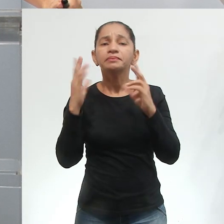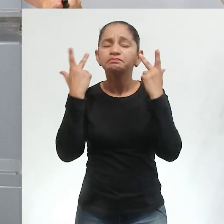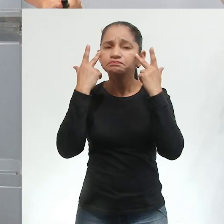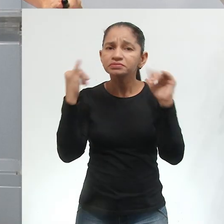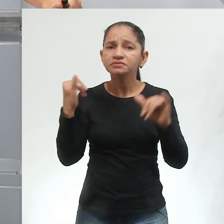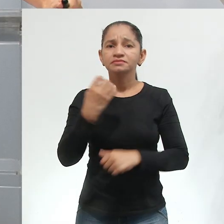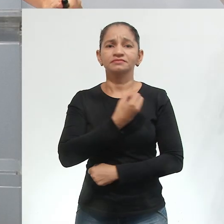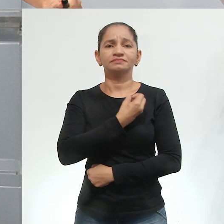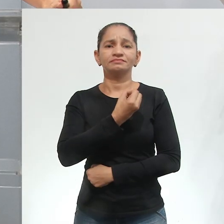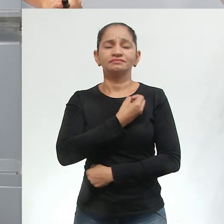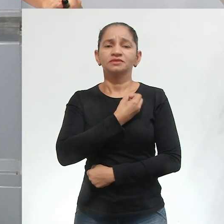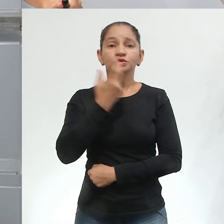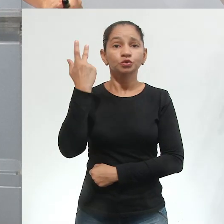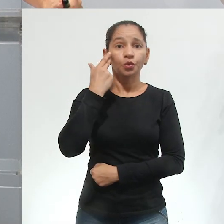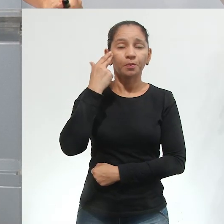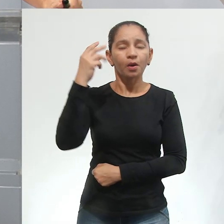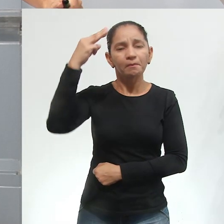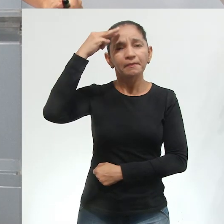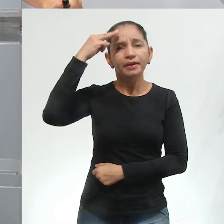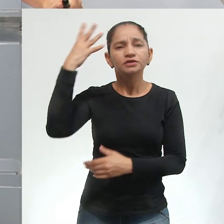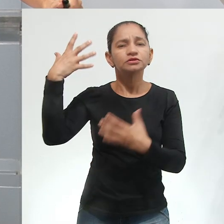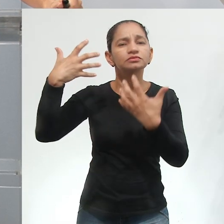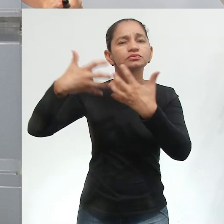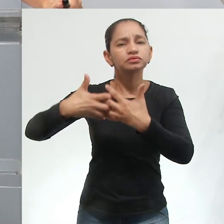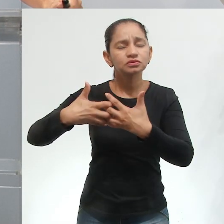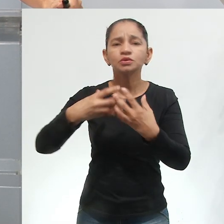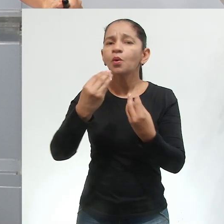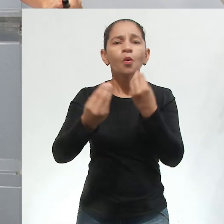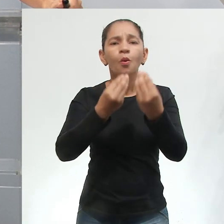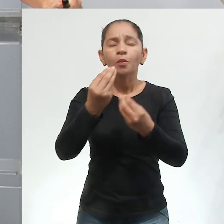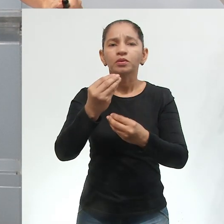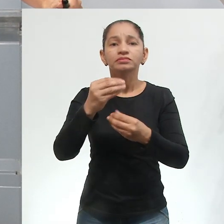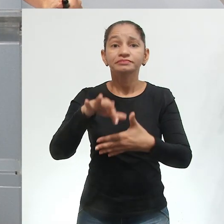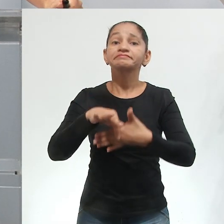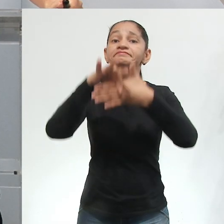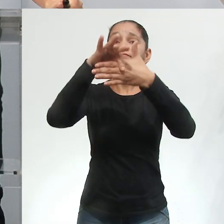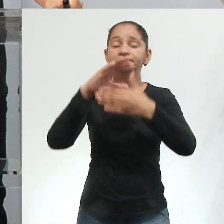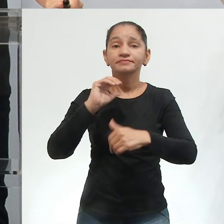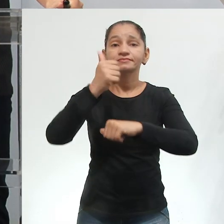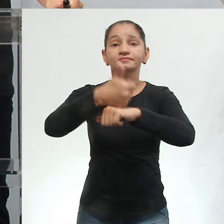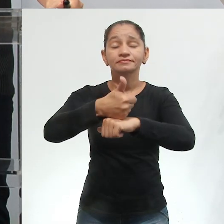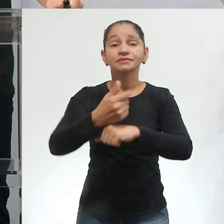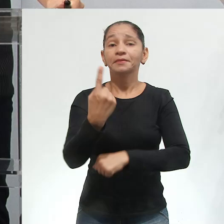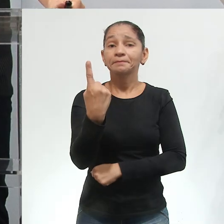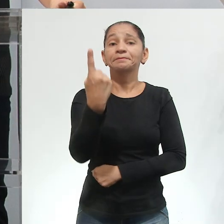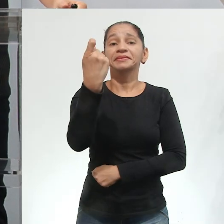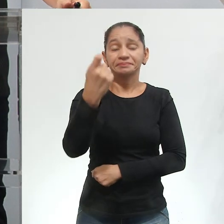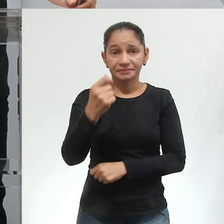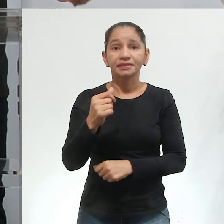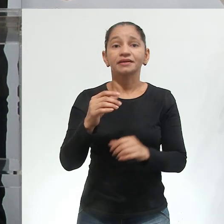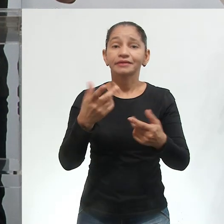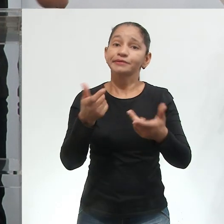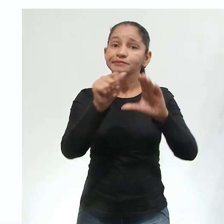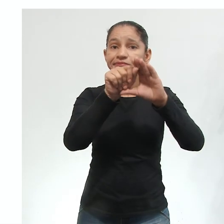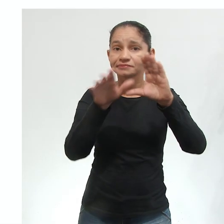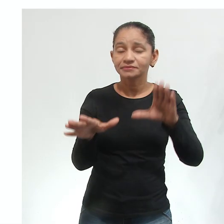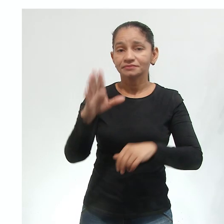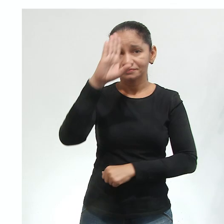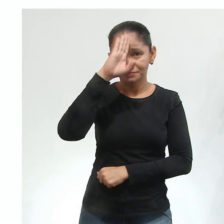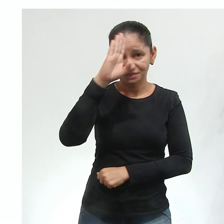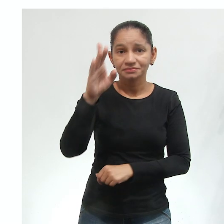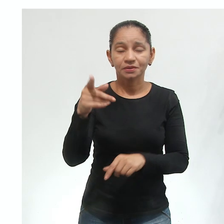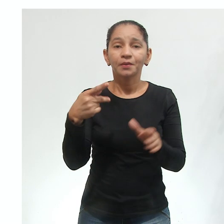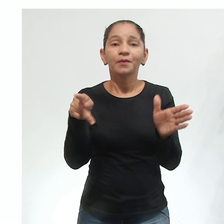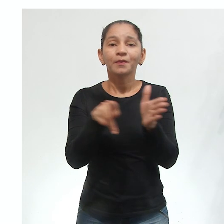de problemas, o cálculo mental ele tem que estar liderando todo esse nosso aspecto. Leque